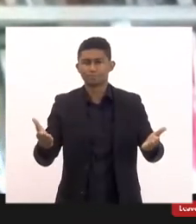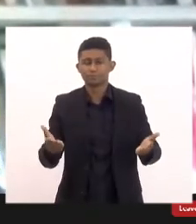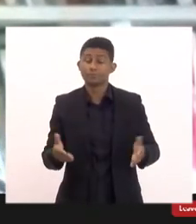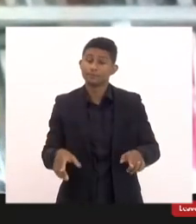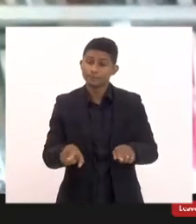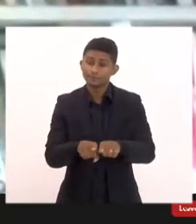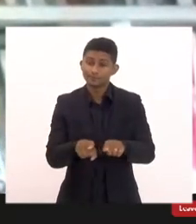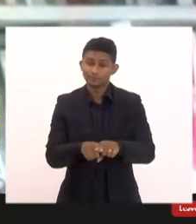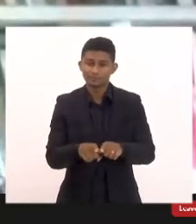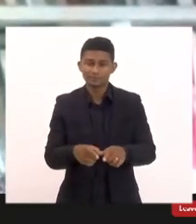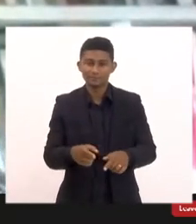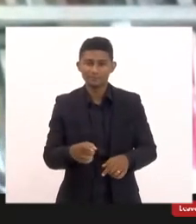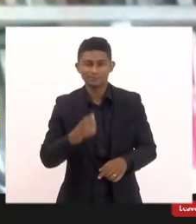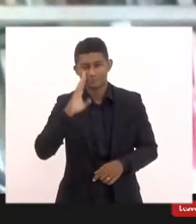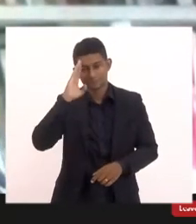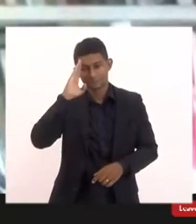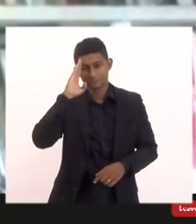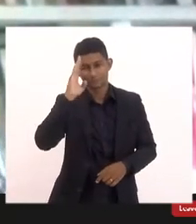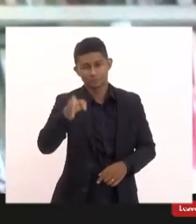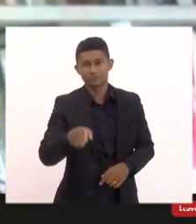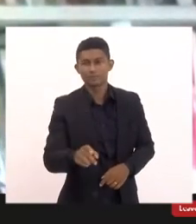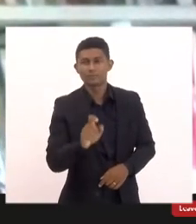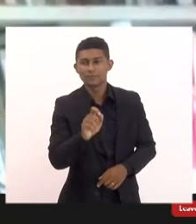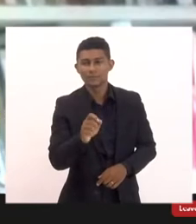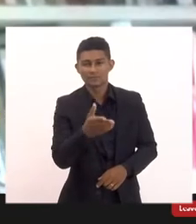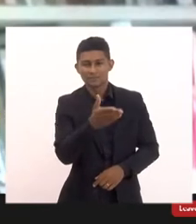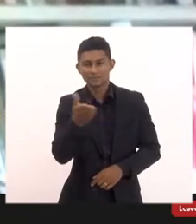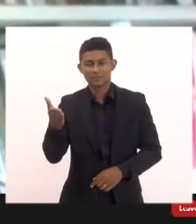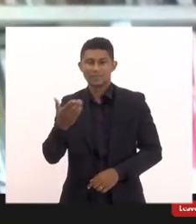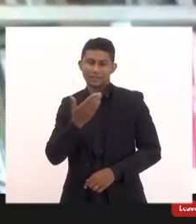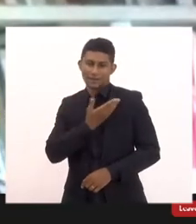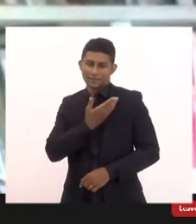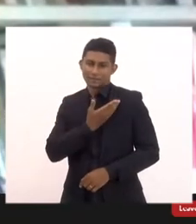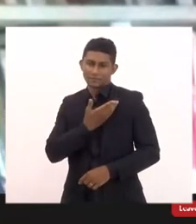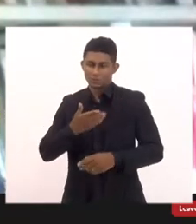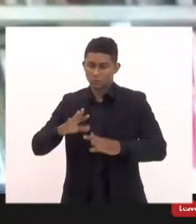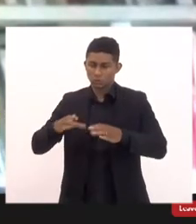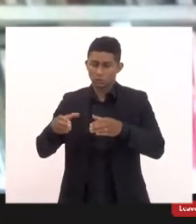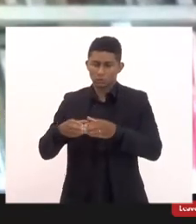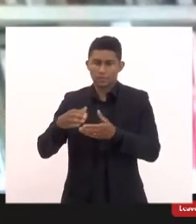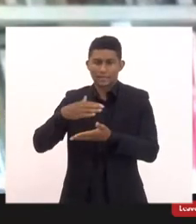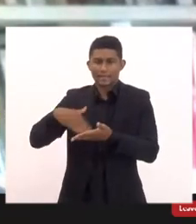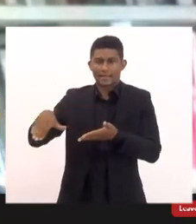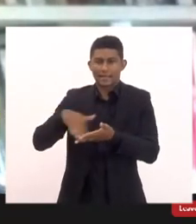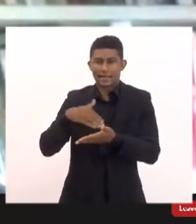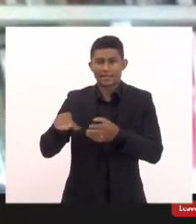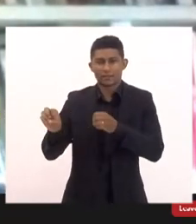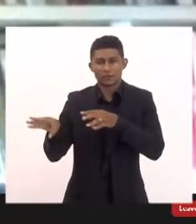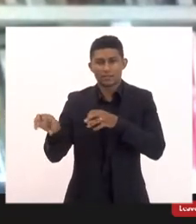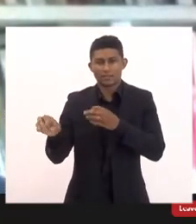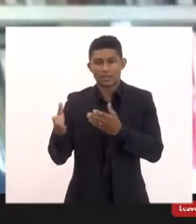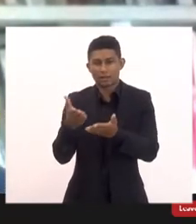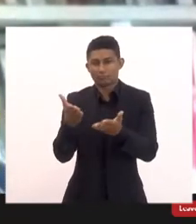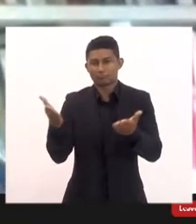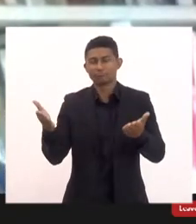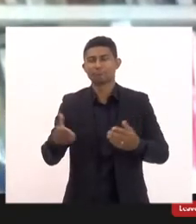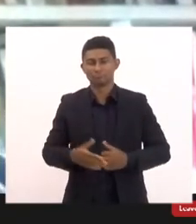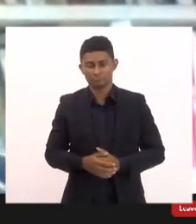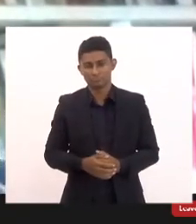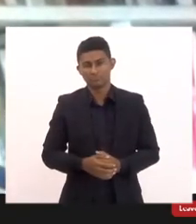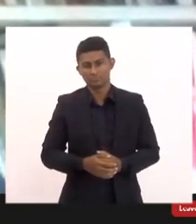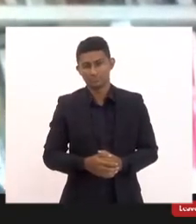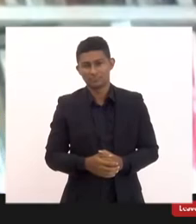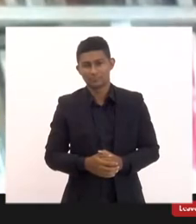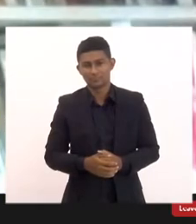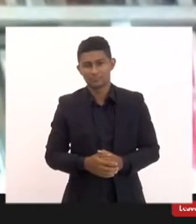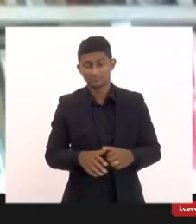especial os colegas da Secretaria de Educação e